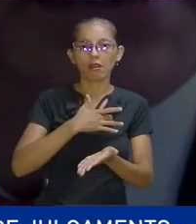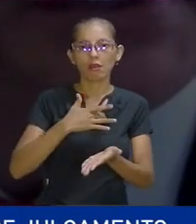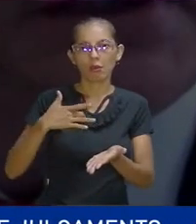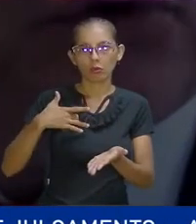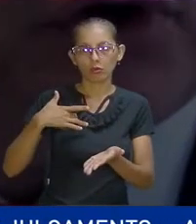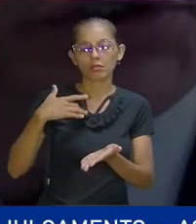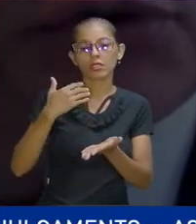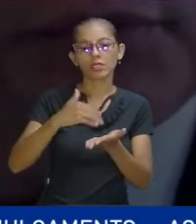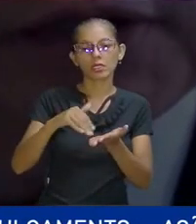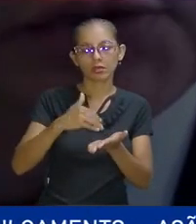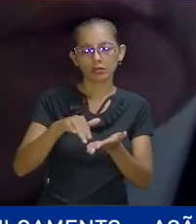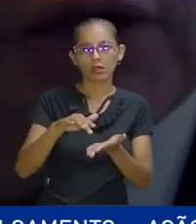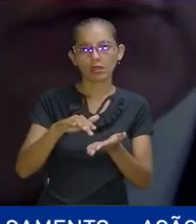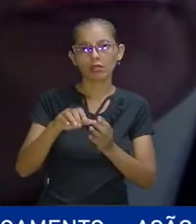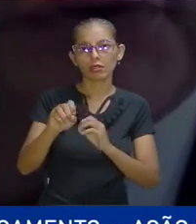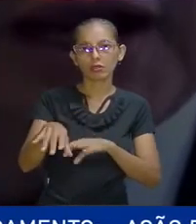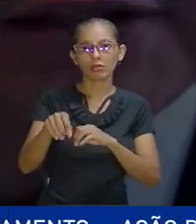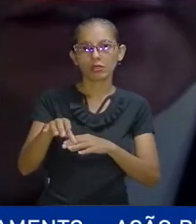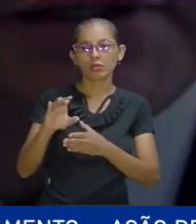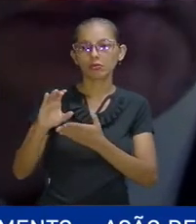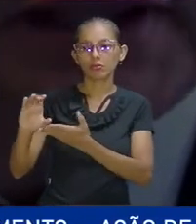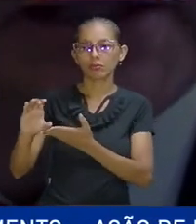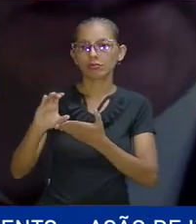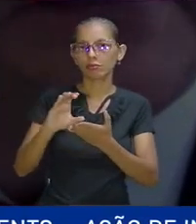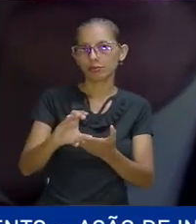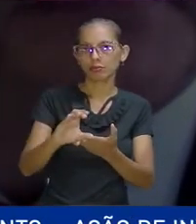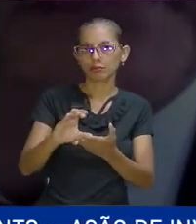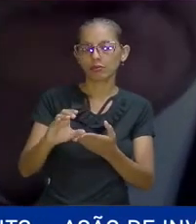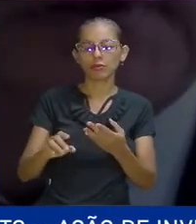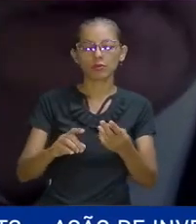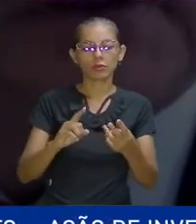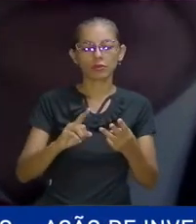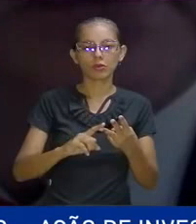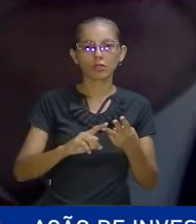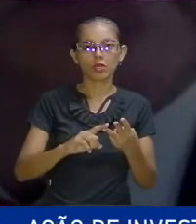com a empresa Norte Comércio Agro e Ferragens Limitada.